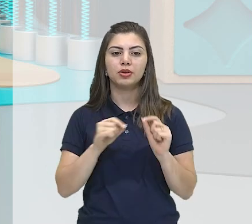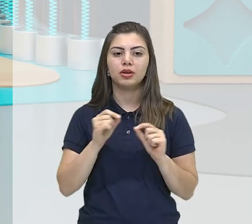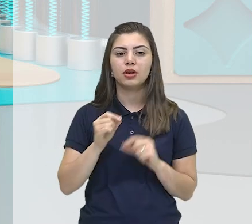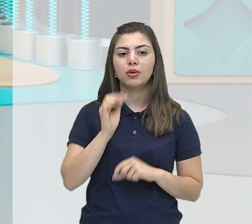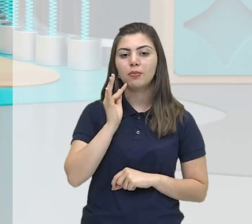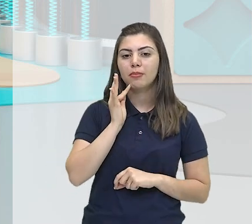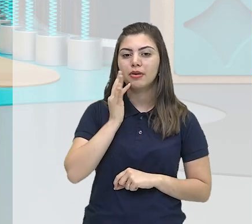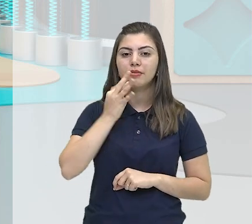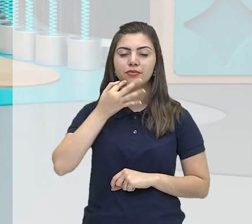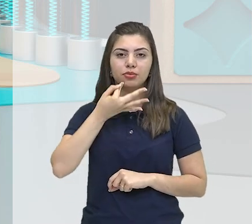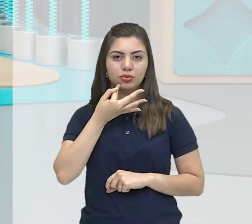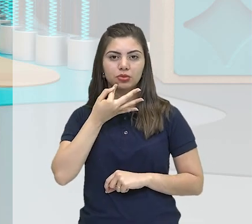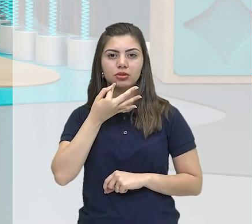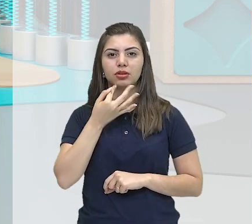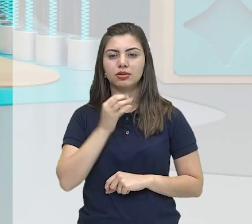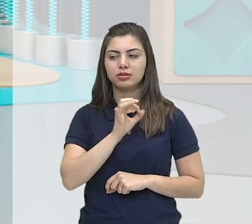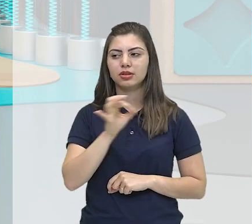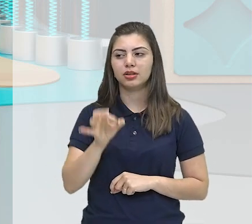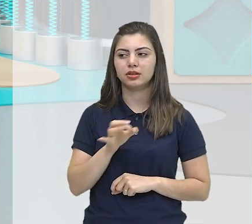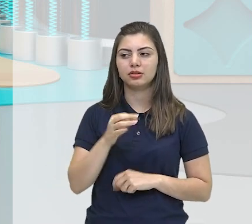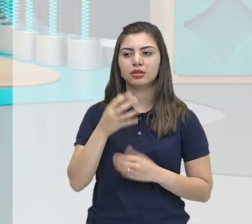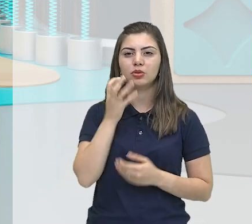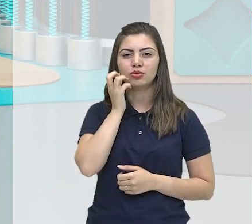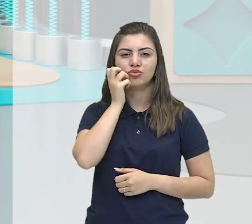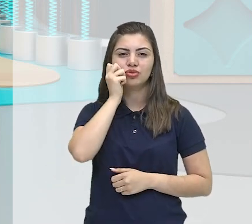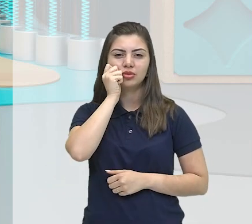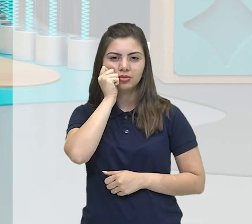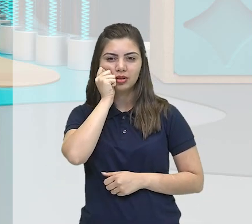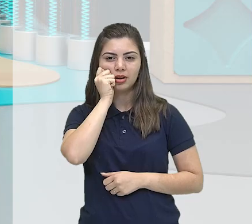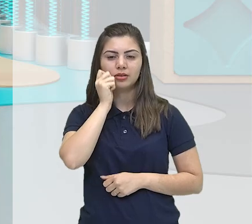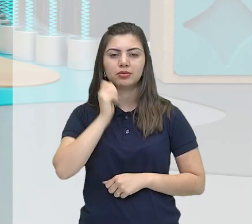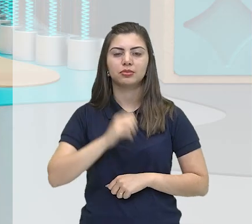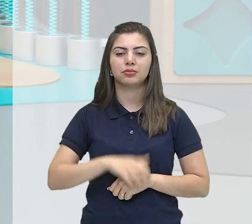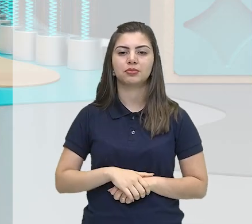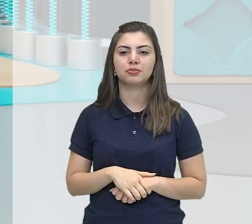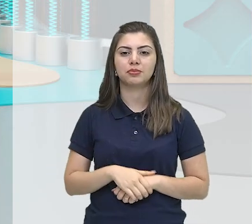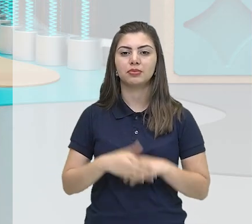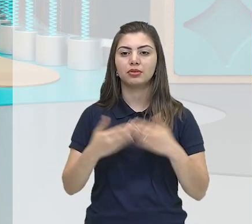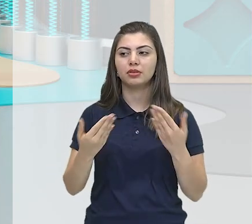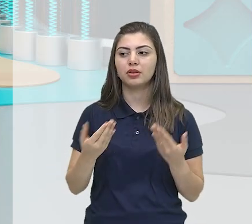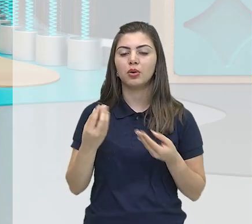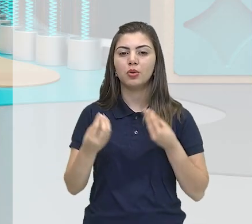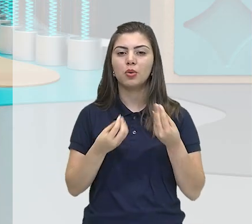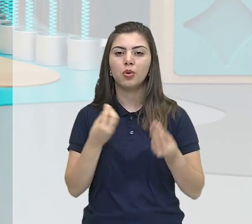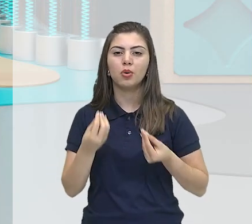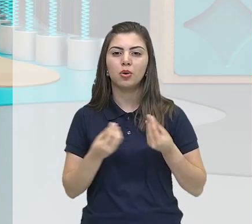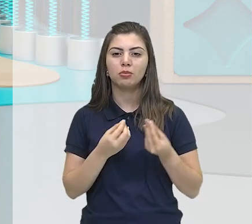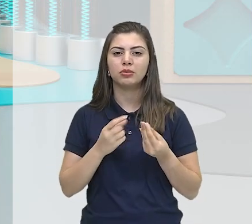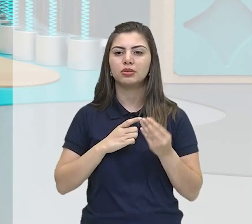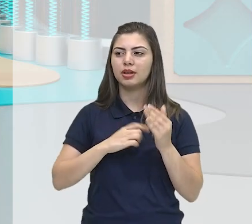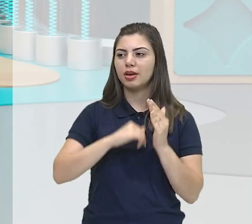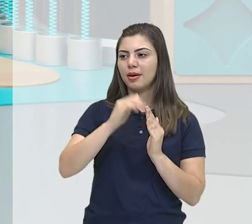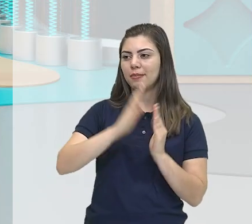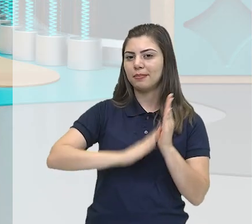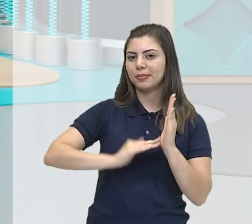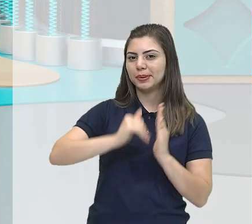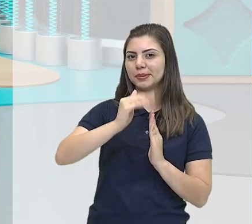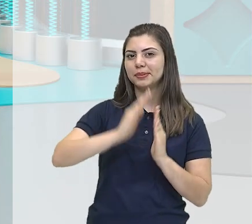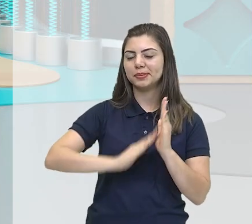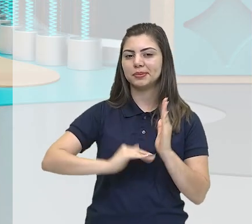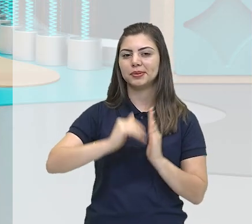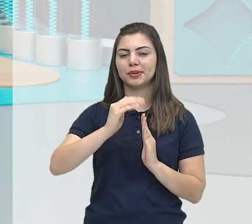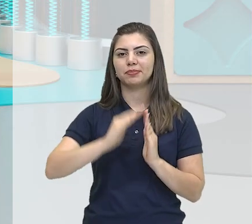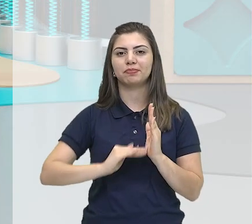que é o genipapo, e fazem aqui o urucum, e fazem a sua pintura. Eles